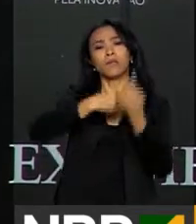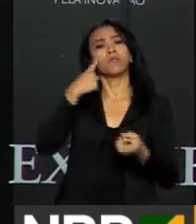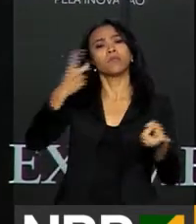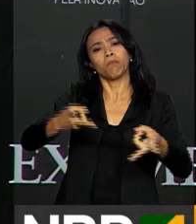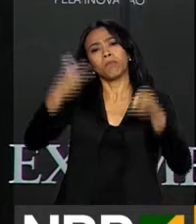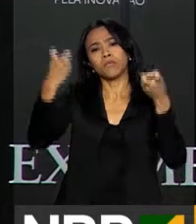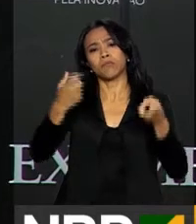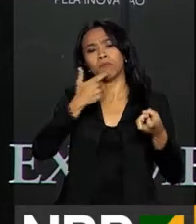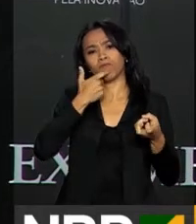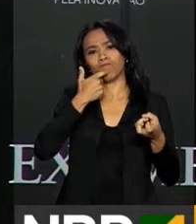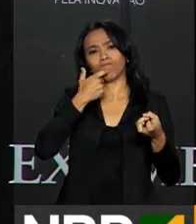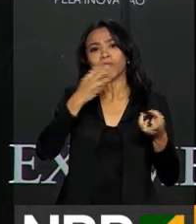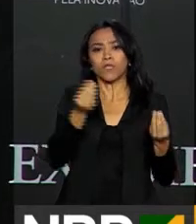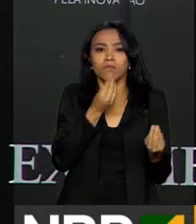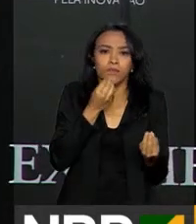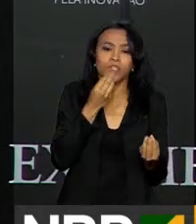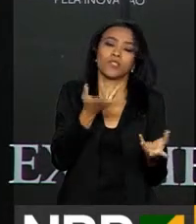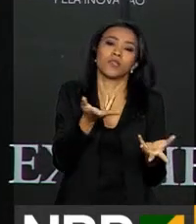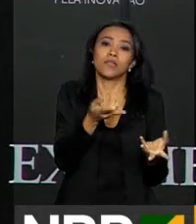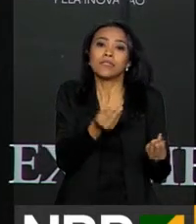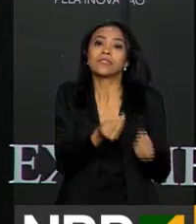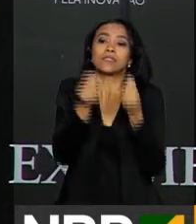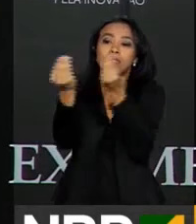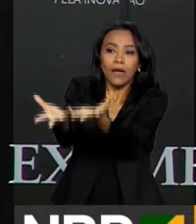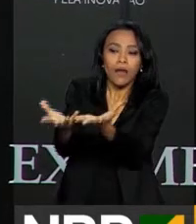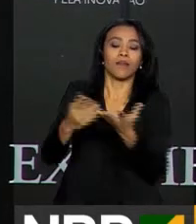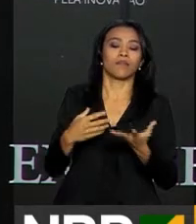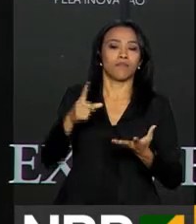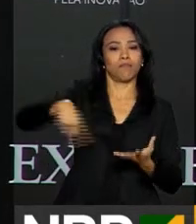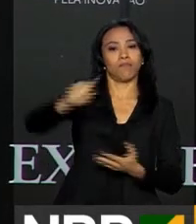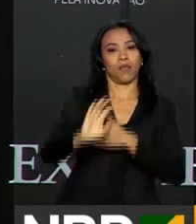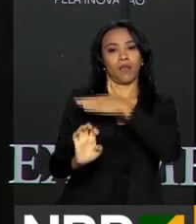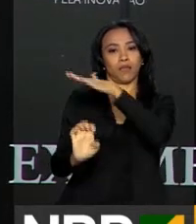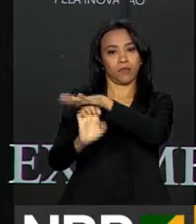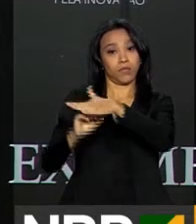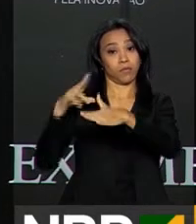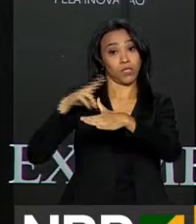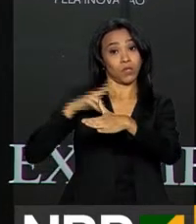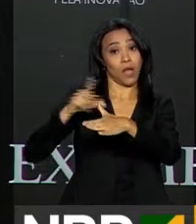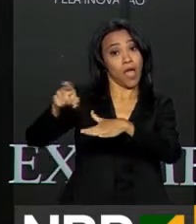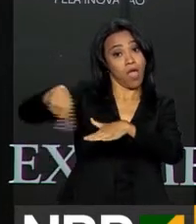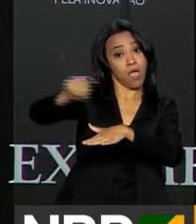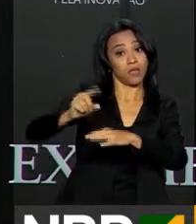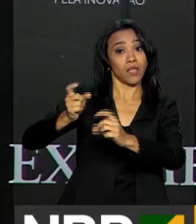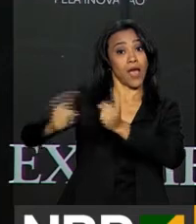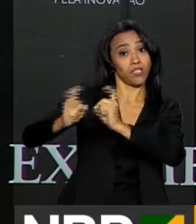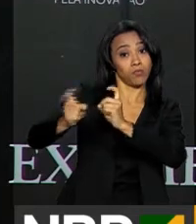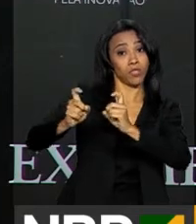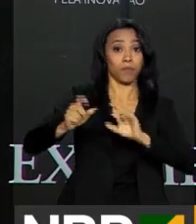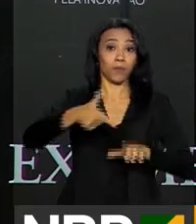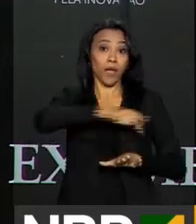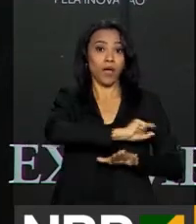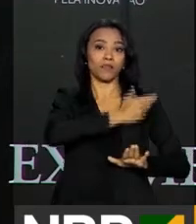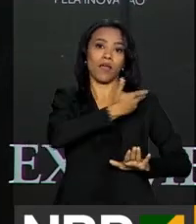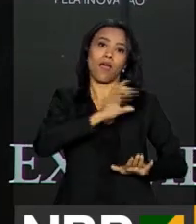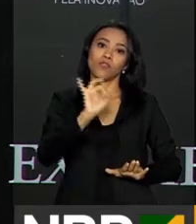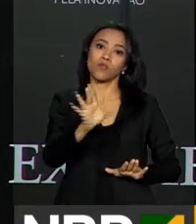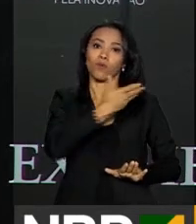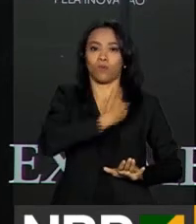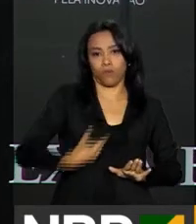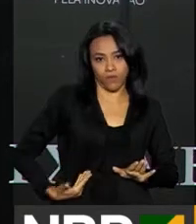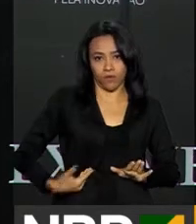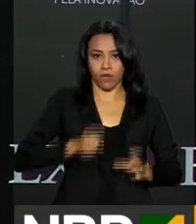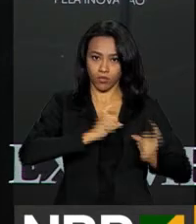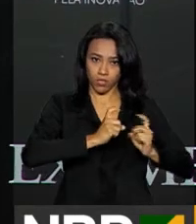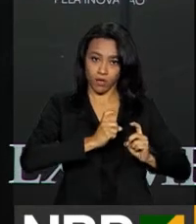para a iniciativa privada vários serviços que originalmente eram cabentes exclusivamente ao poder público.